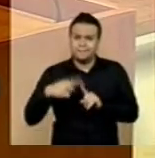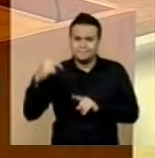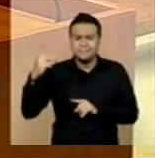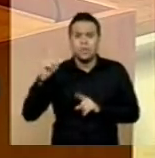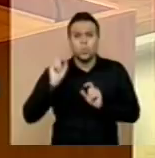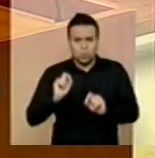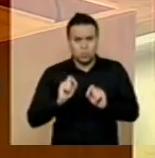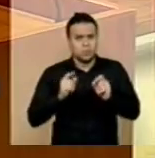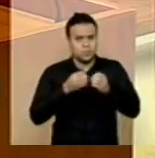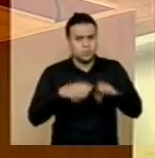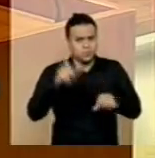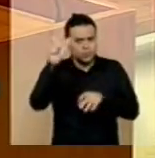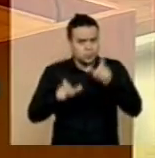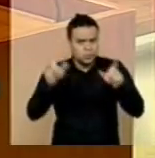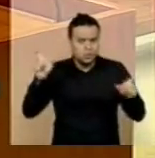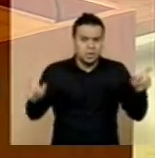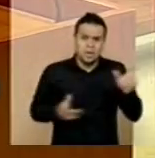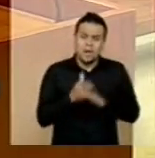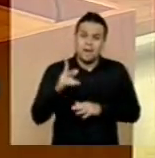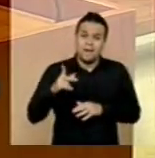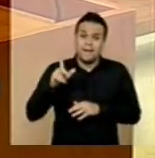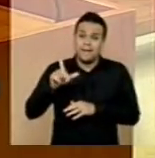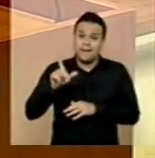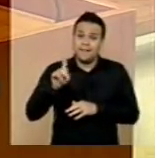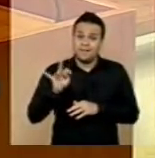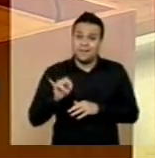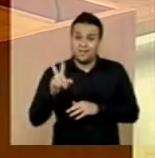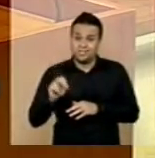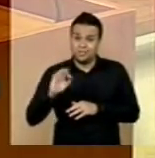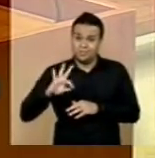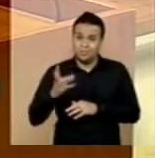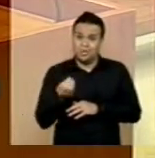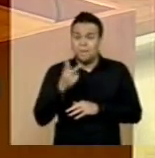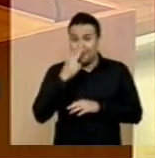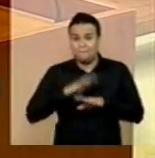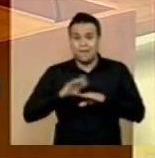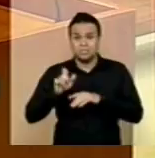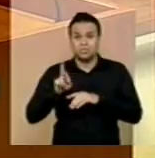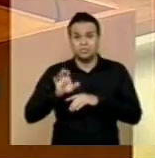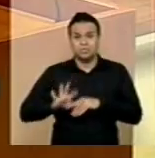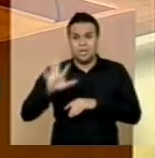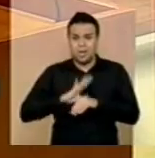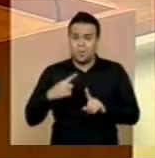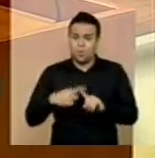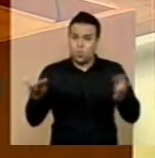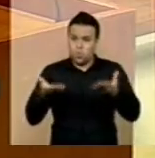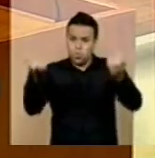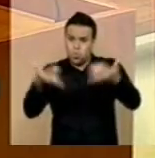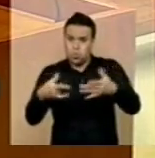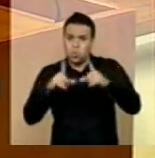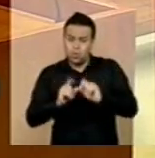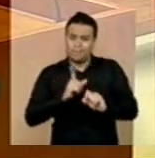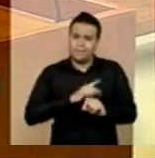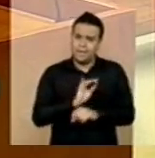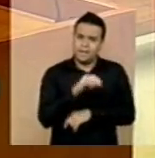seriamente o legislativo como um todo, o legislativo estadual como um todo, porque aí nós estamos falando, nesse exato momento, sobre as